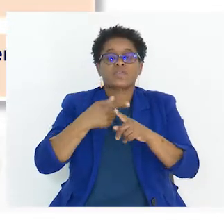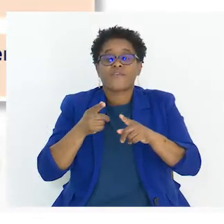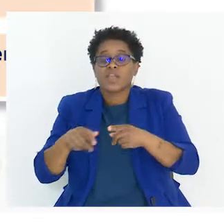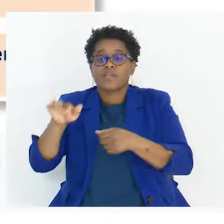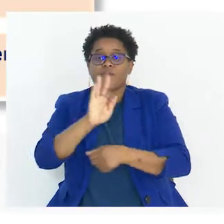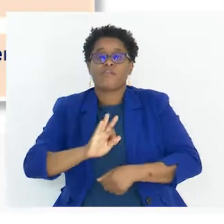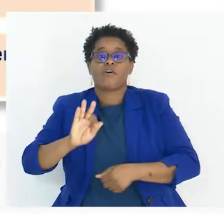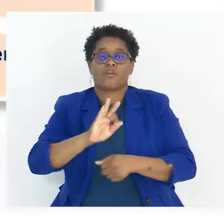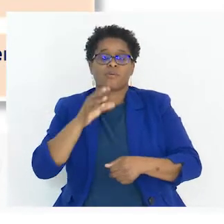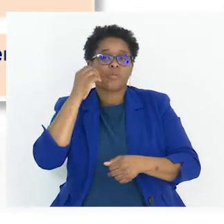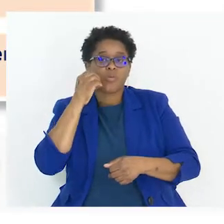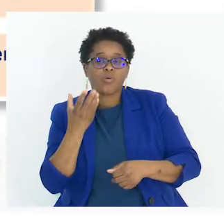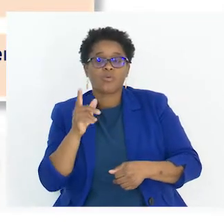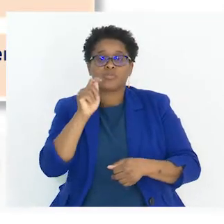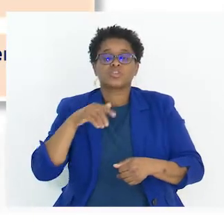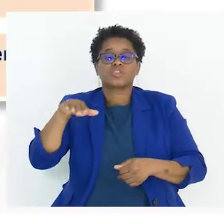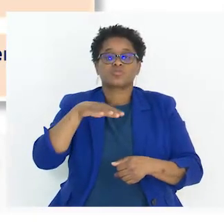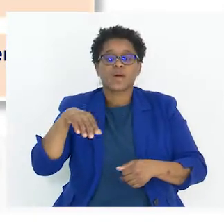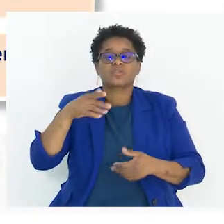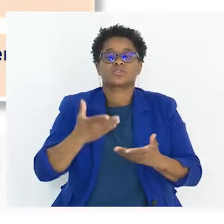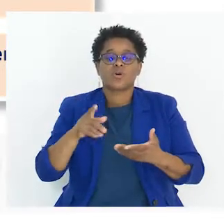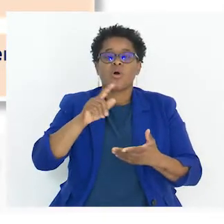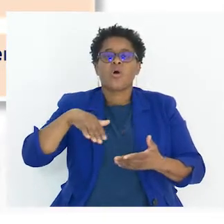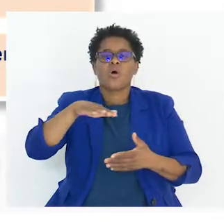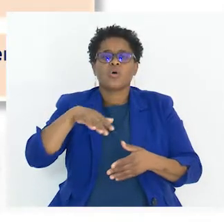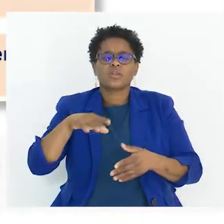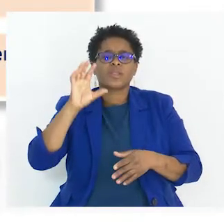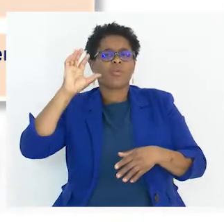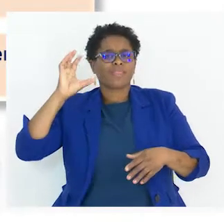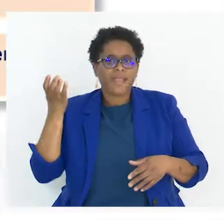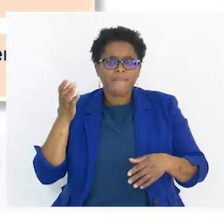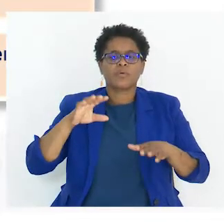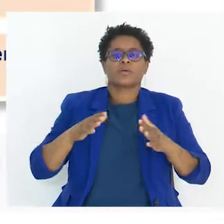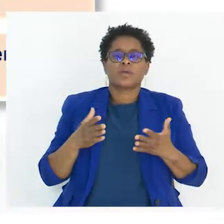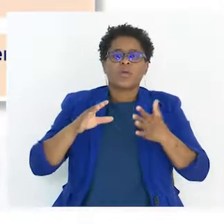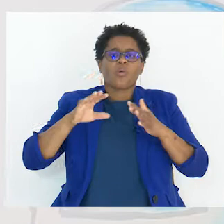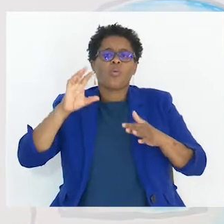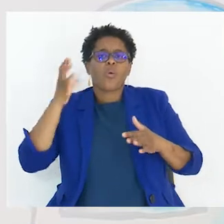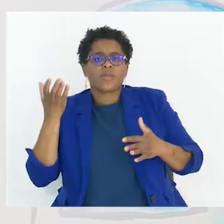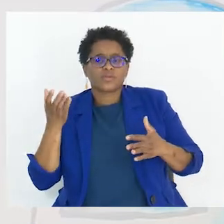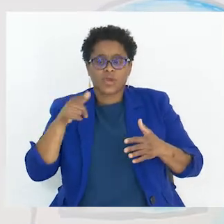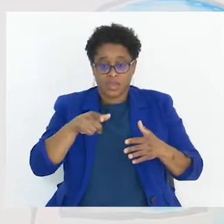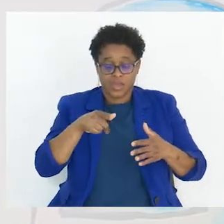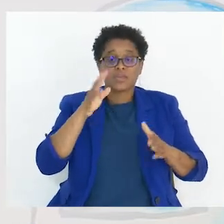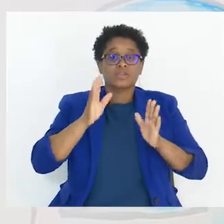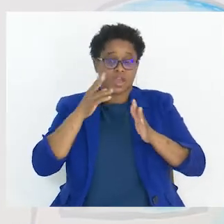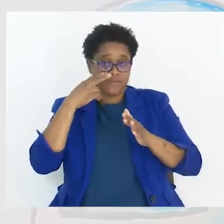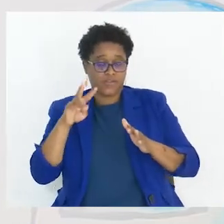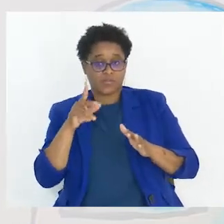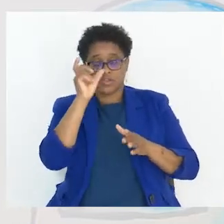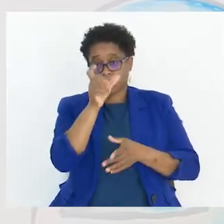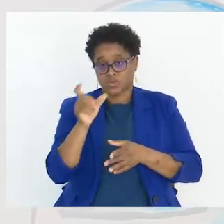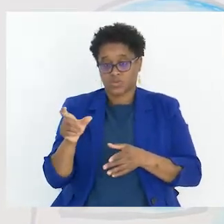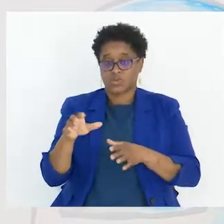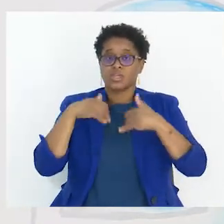forma, como num certo espaço onde e num determinado tempo quando. Isso aqui nós já vimos, as personagens.